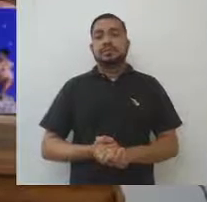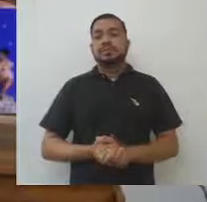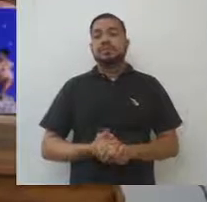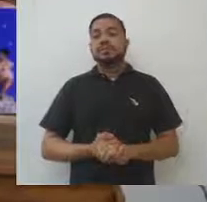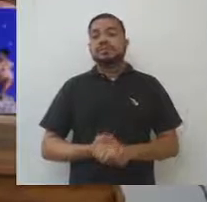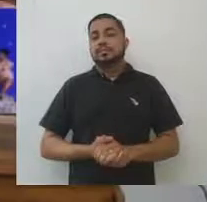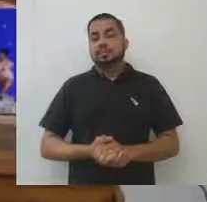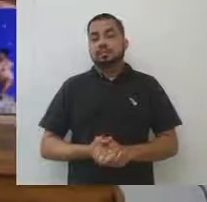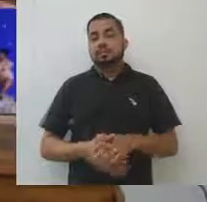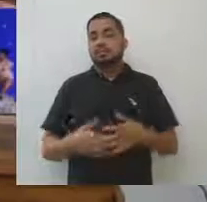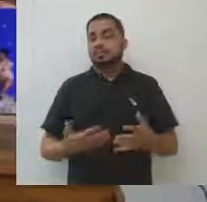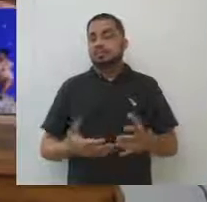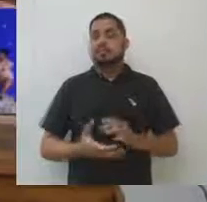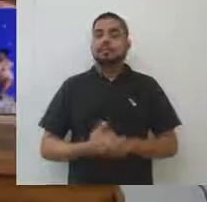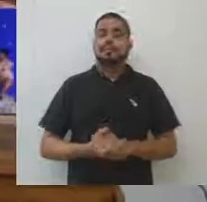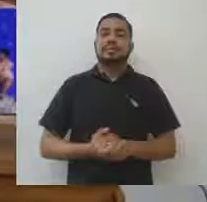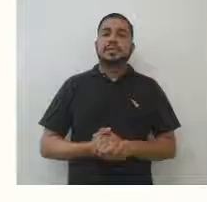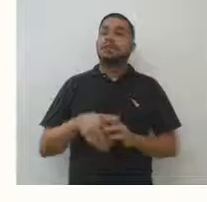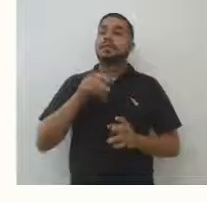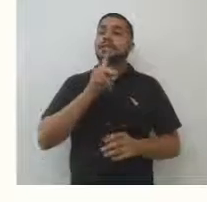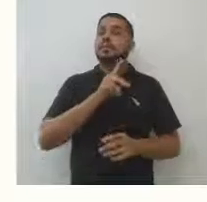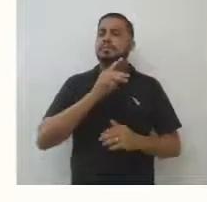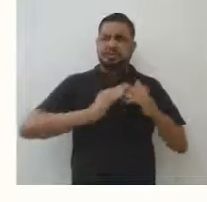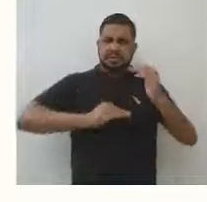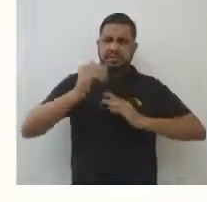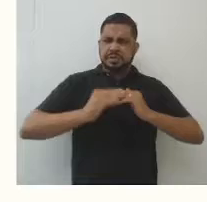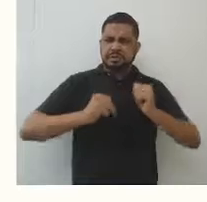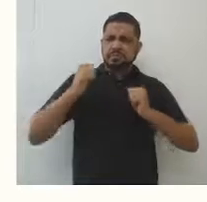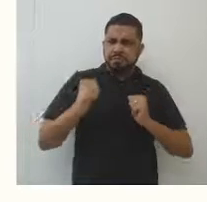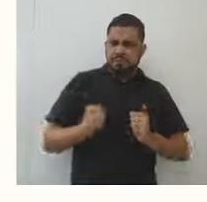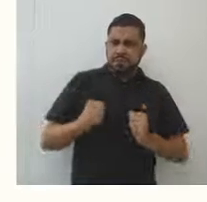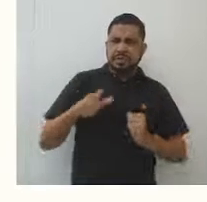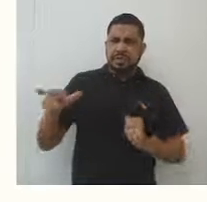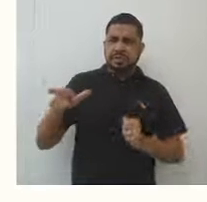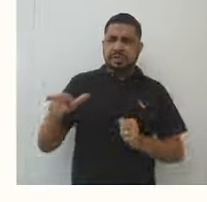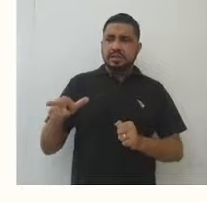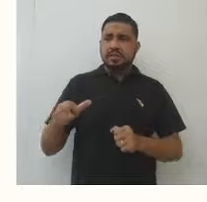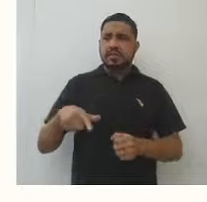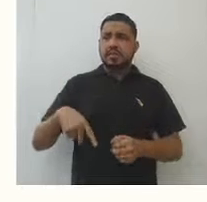Vamos lá, né? O profissional, ele pode ser um coreógrafo,